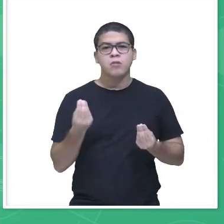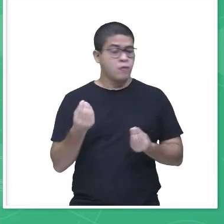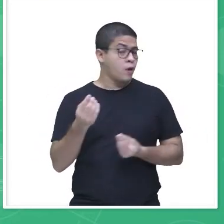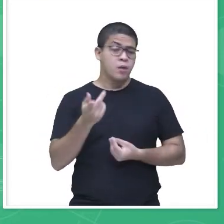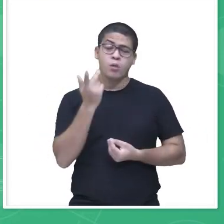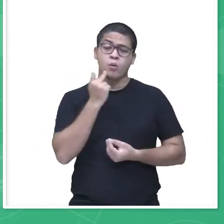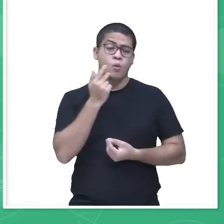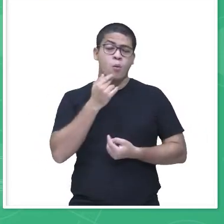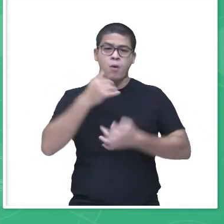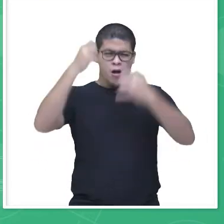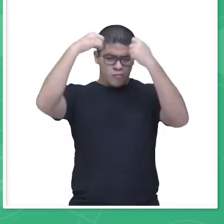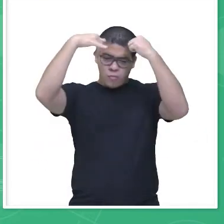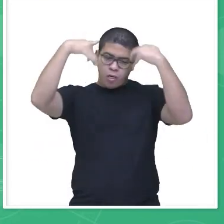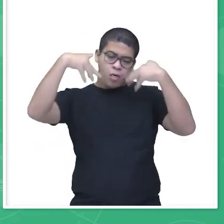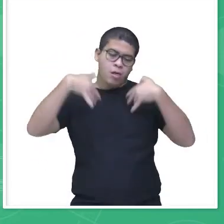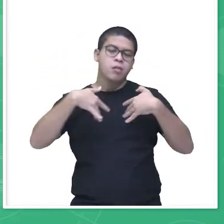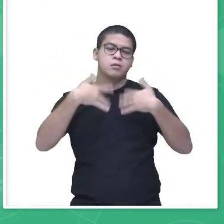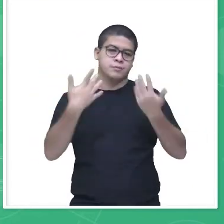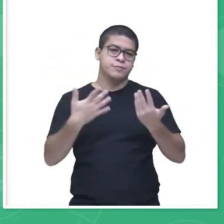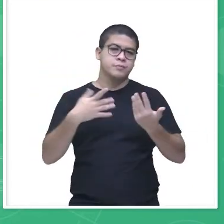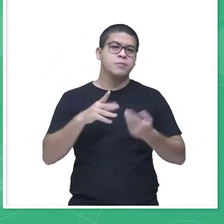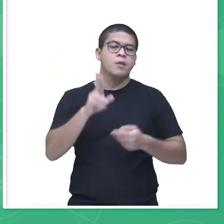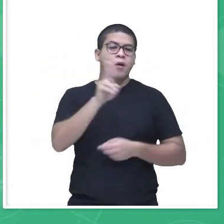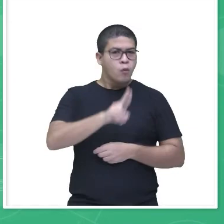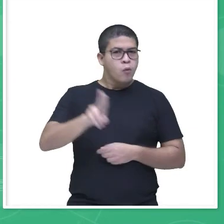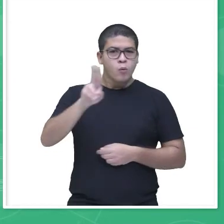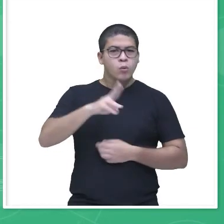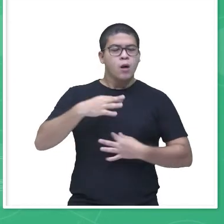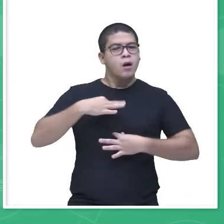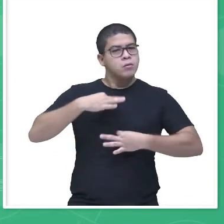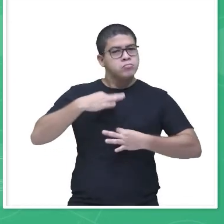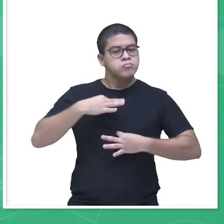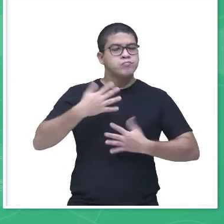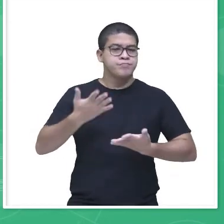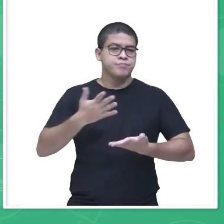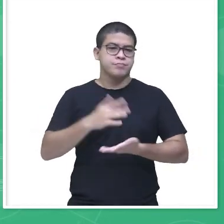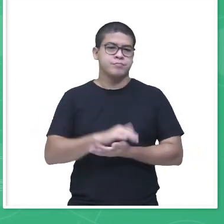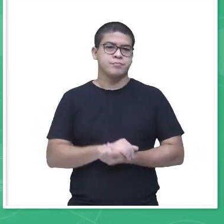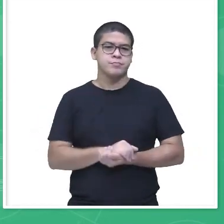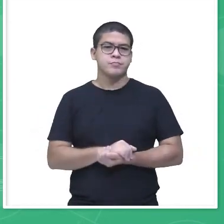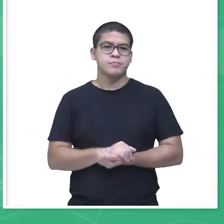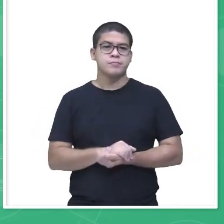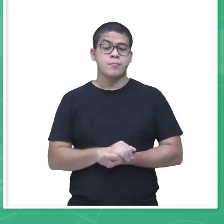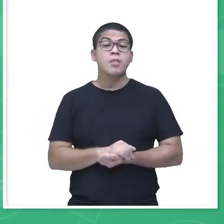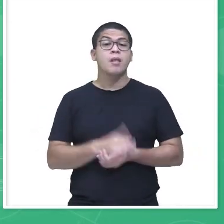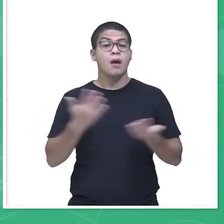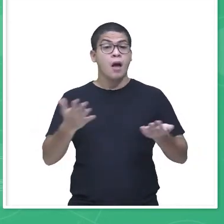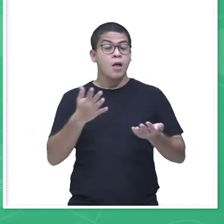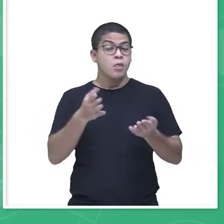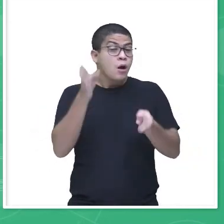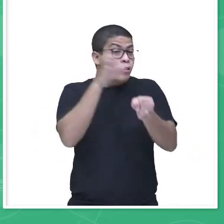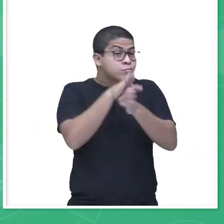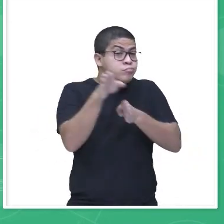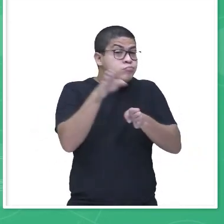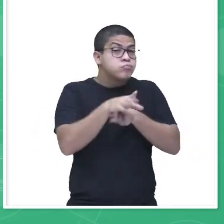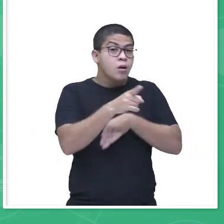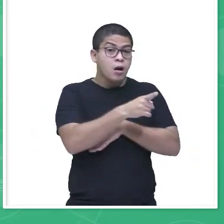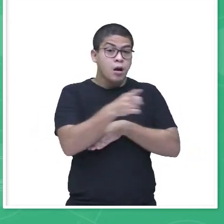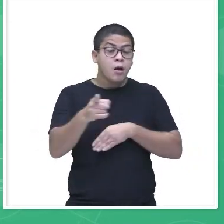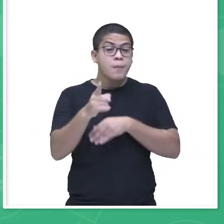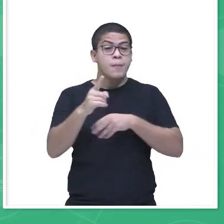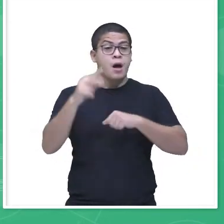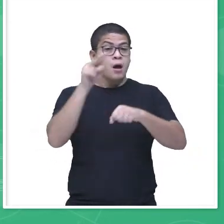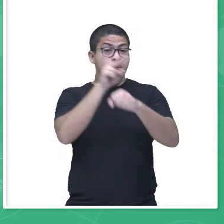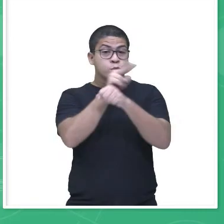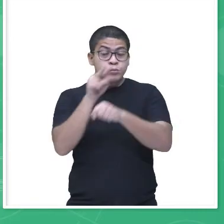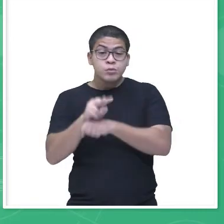nada. Então use roupas adequadas de acordo com o clima do lugar onde você mora. Essas são nossas dicas aí de higiene